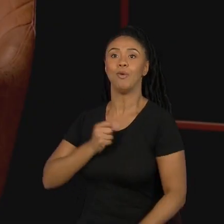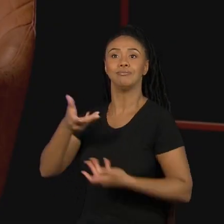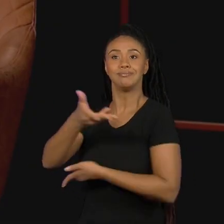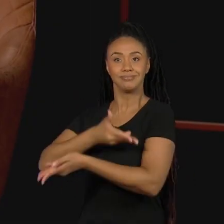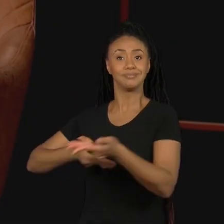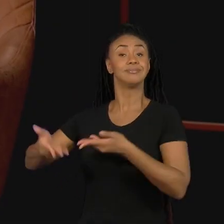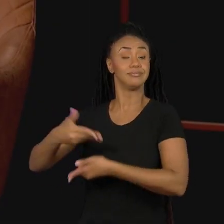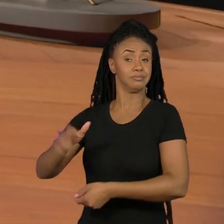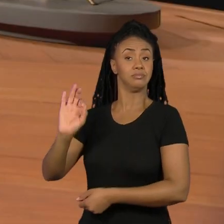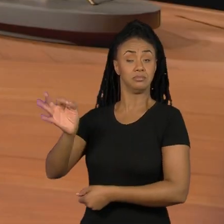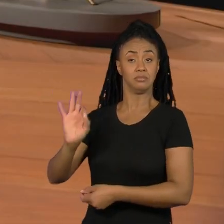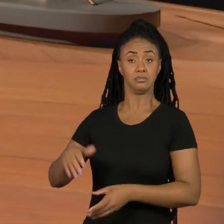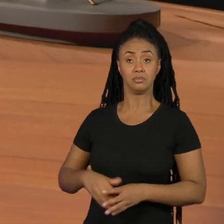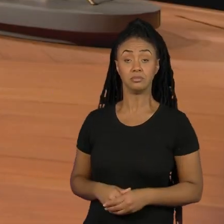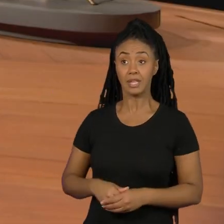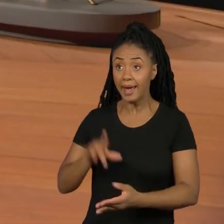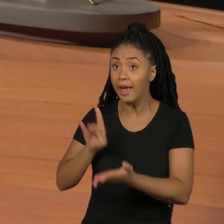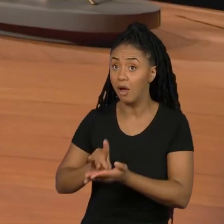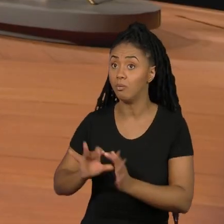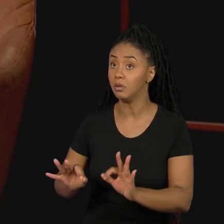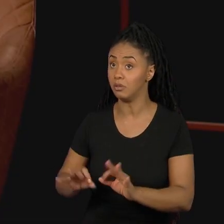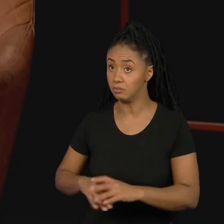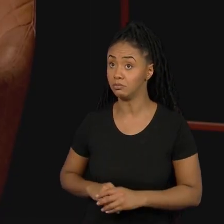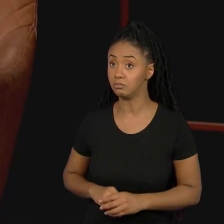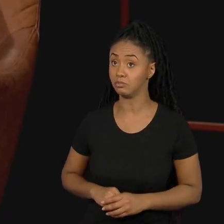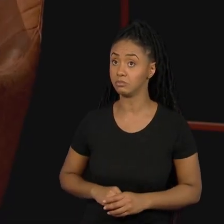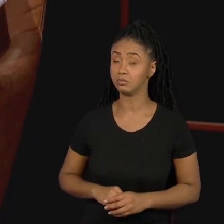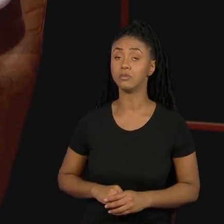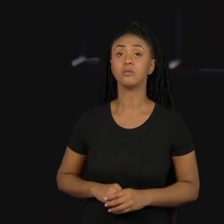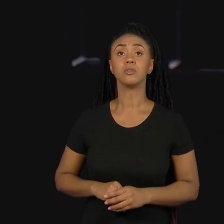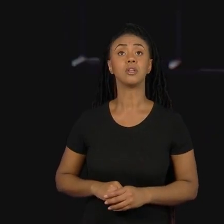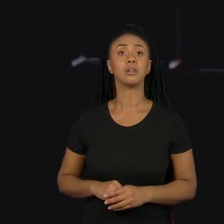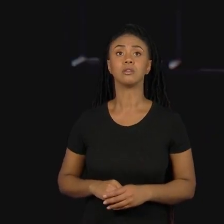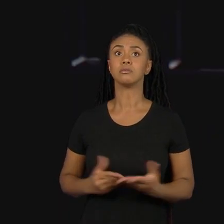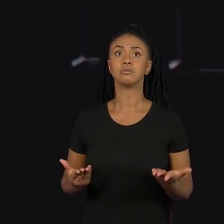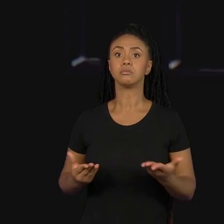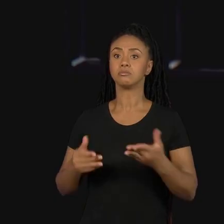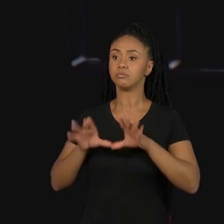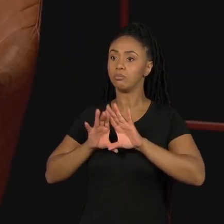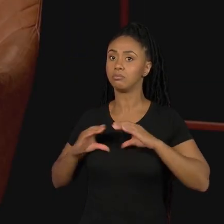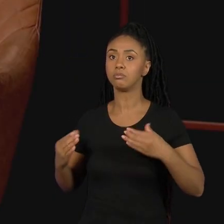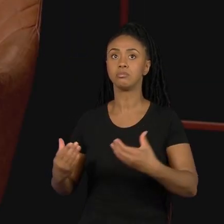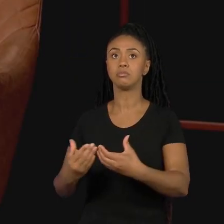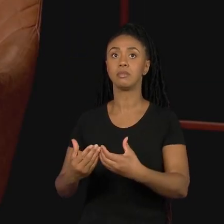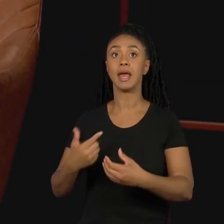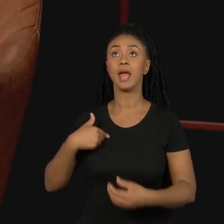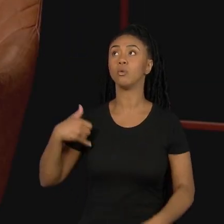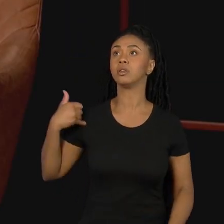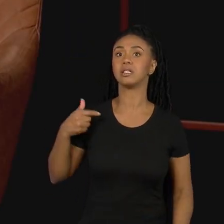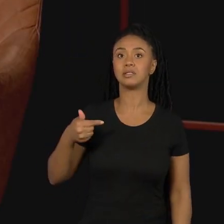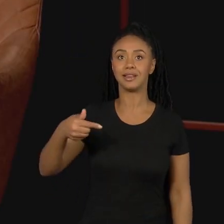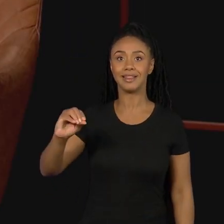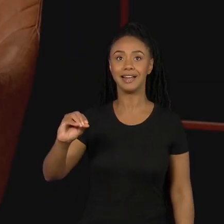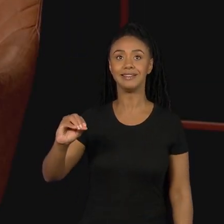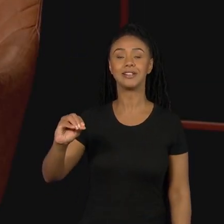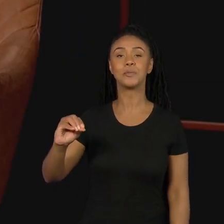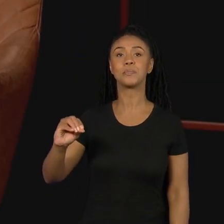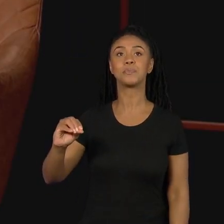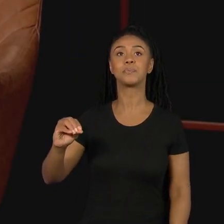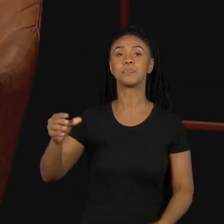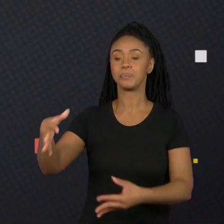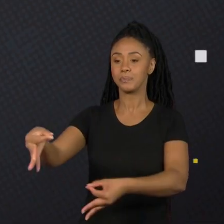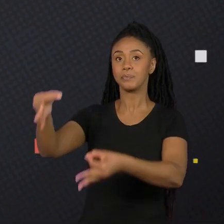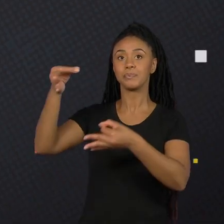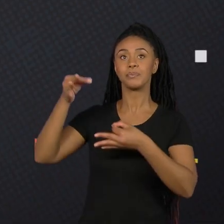impressionante. Muito irreal, porque era um dom. Quando eu fiz 70 anos, eu distribuí um folheto escrito